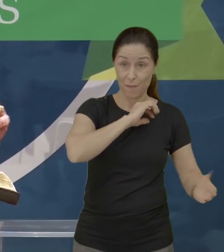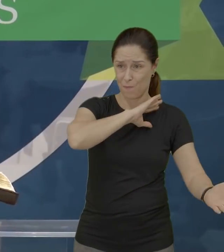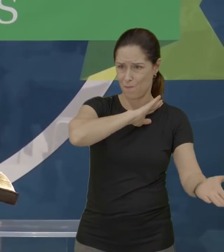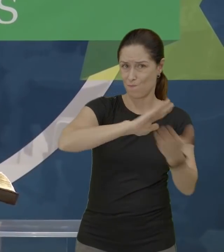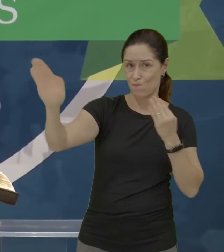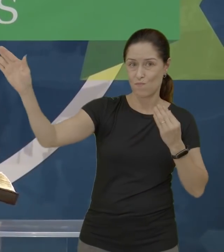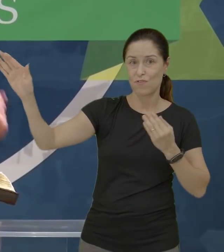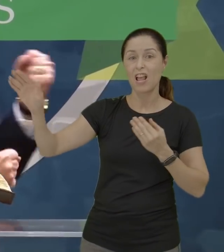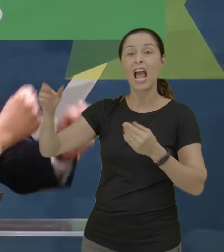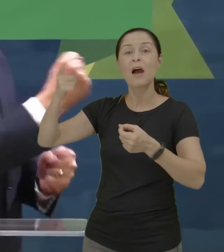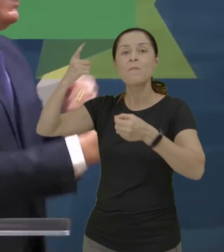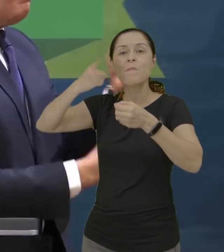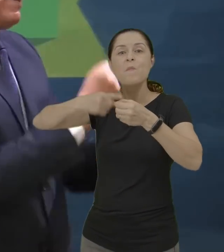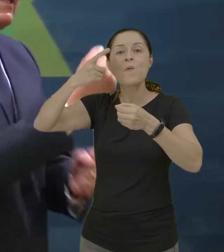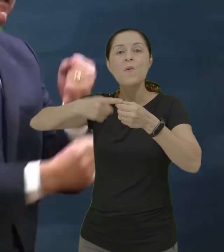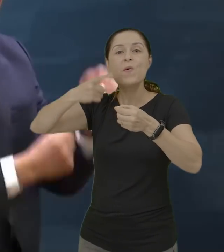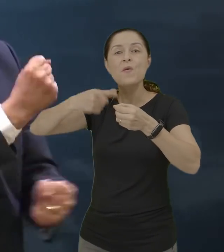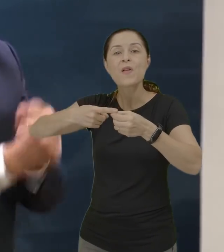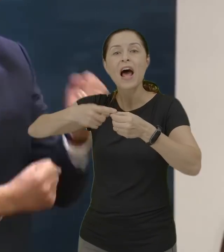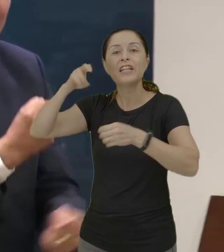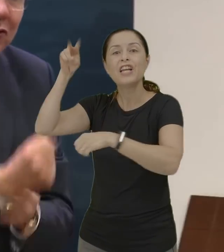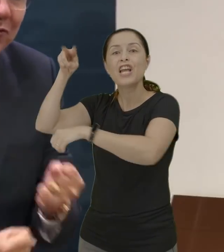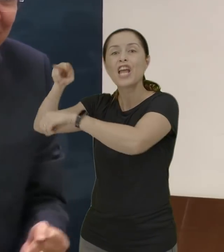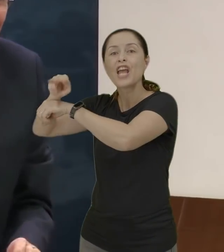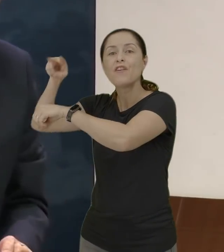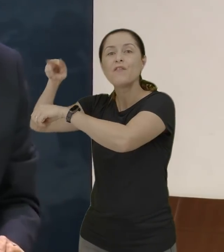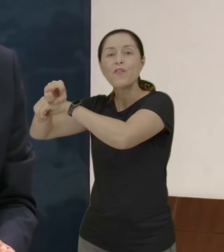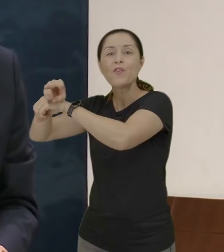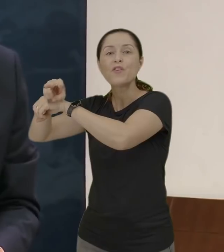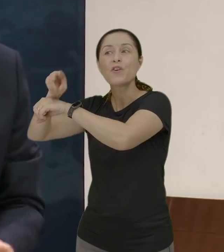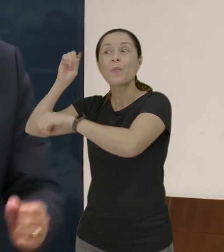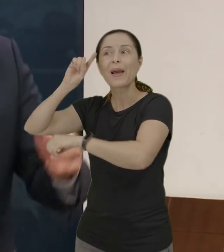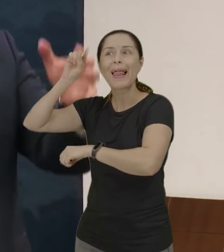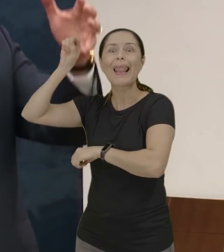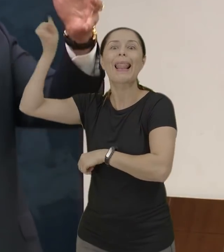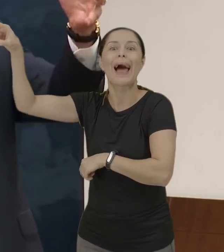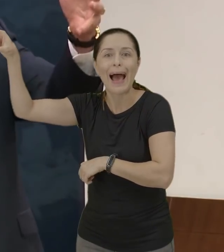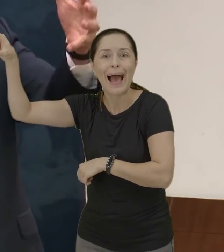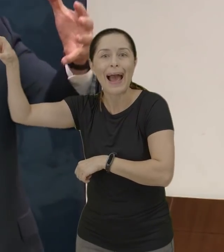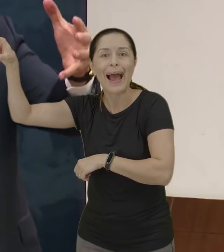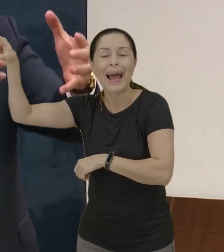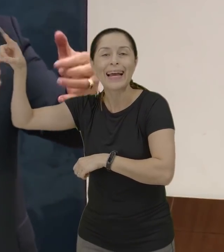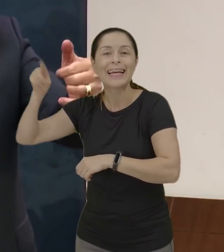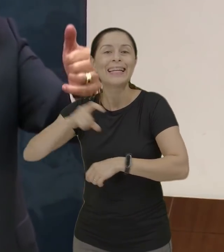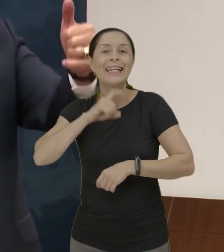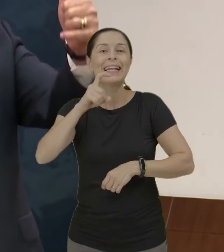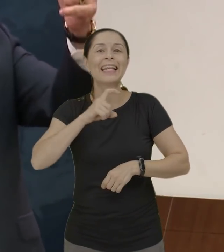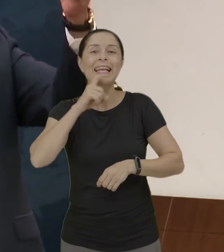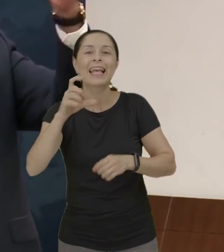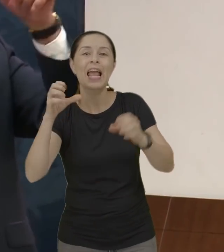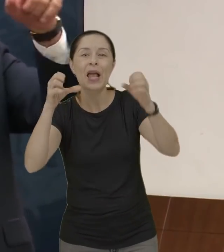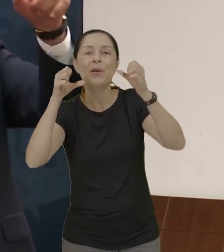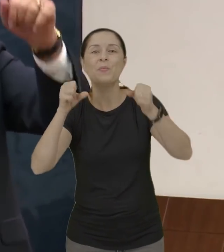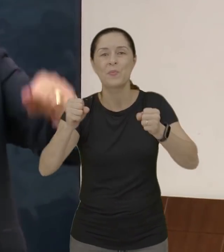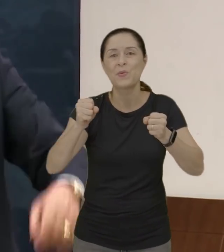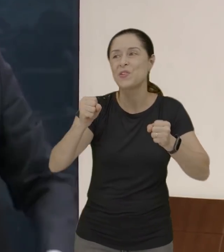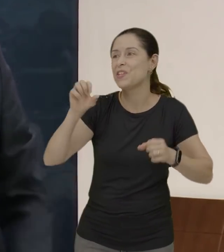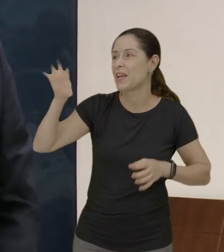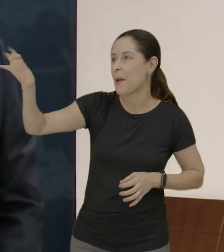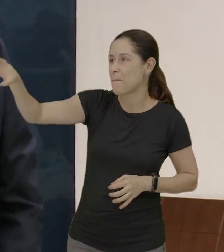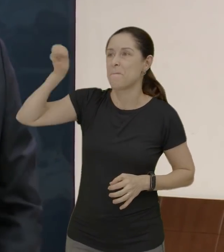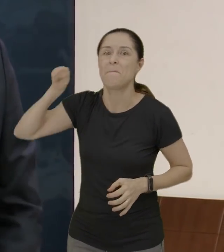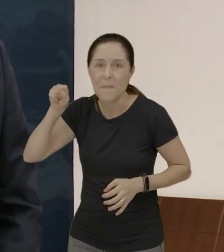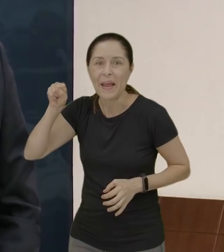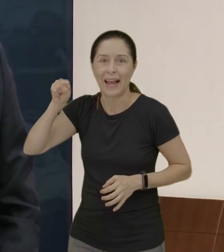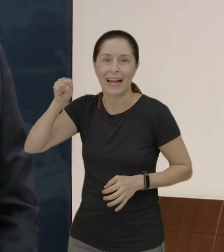quê? Corria para a cidade refúgio. Ao chegar na cidade refúgio, o vingador de sangue não podia